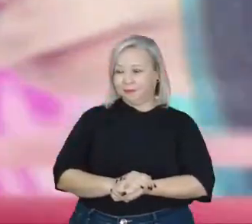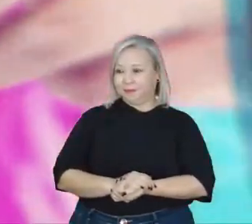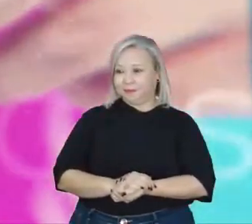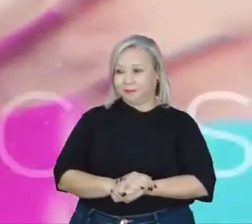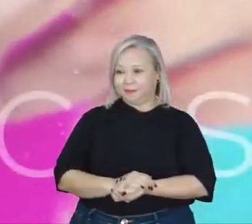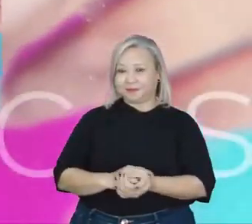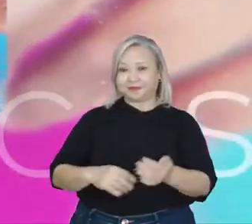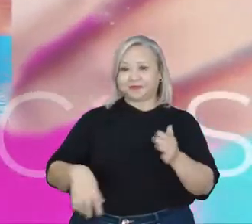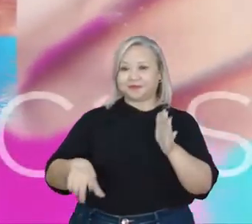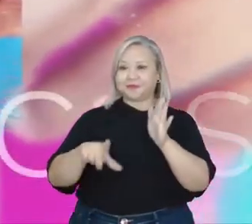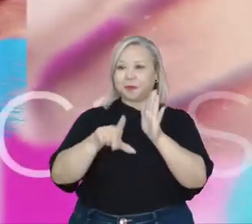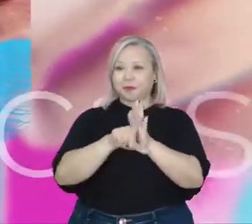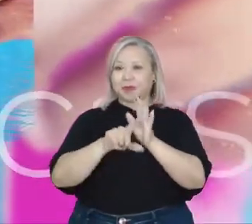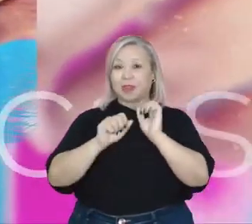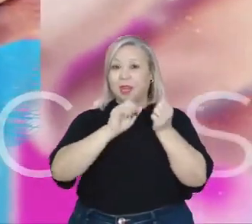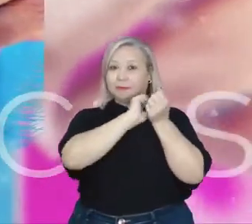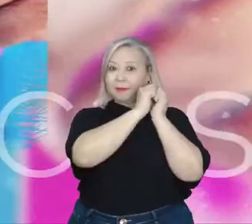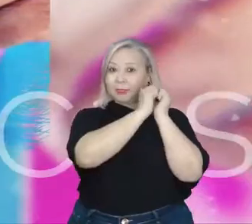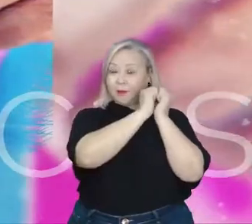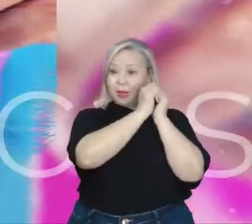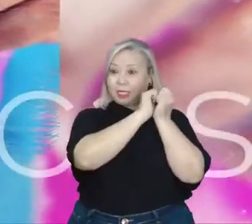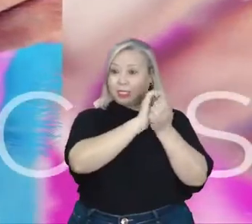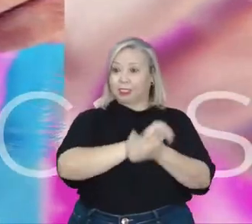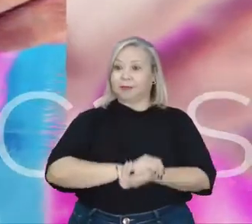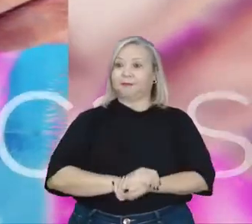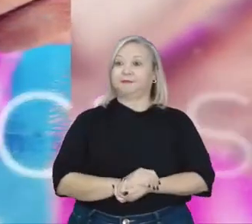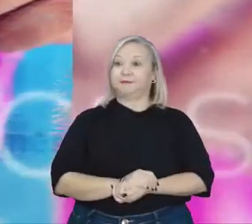Lei das Domésticas.